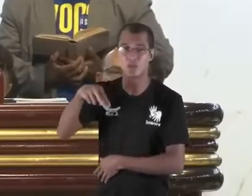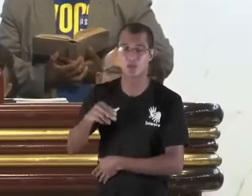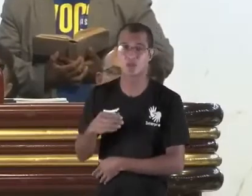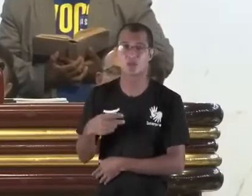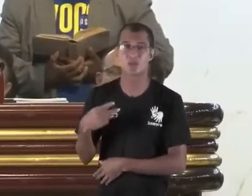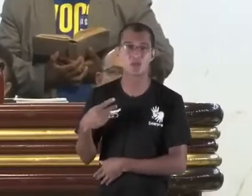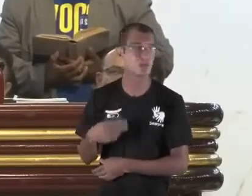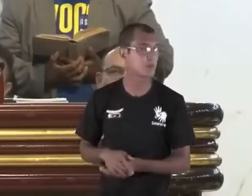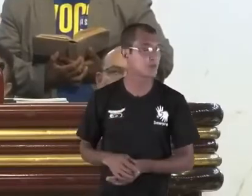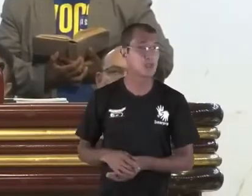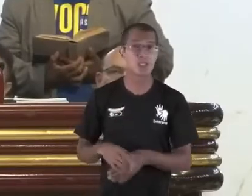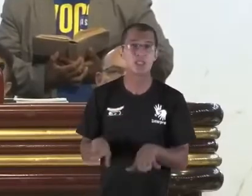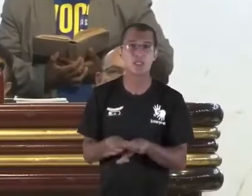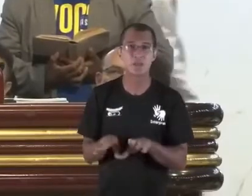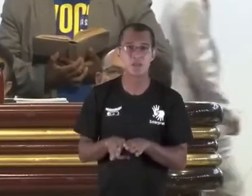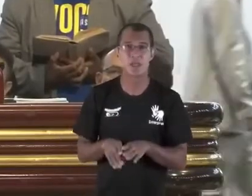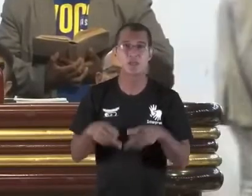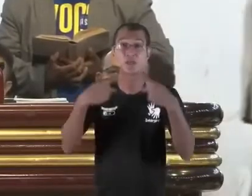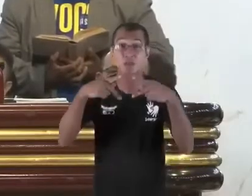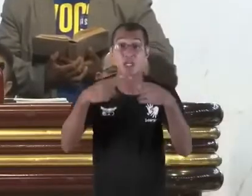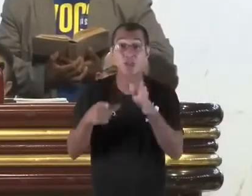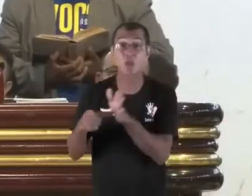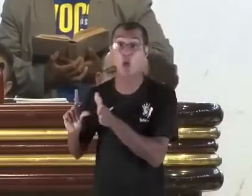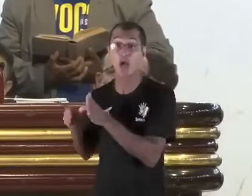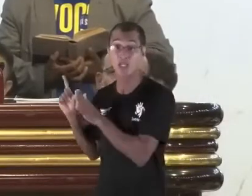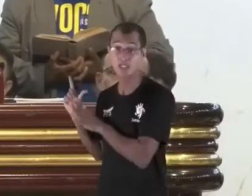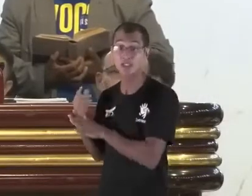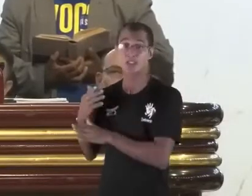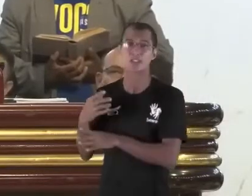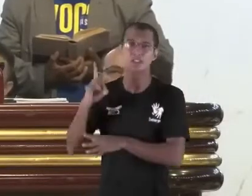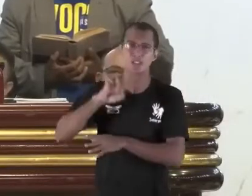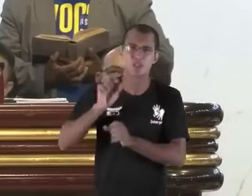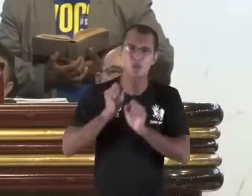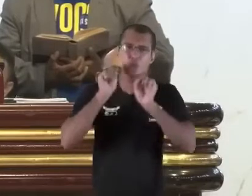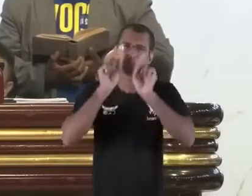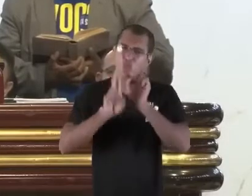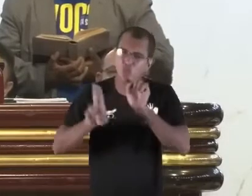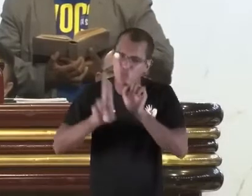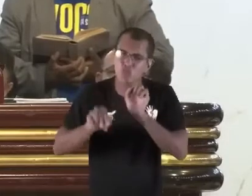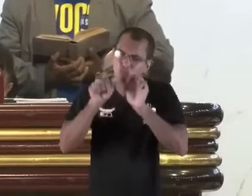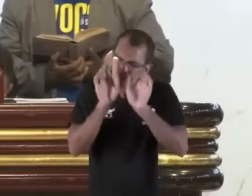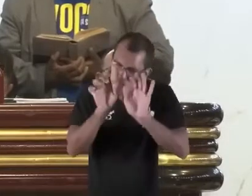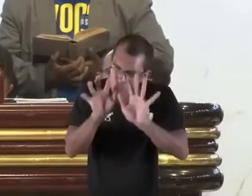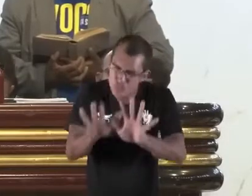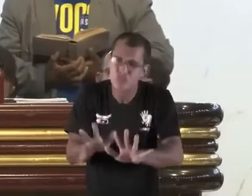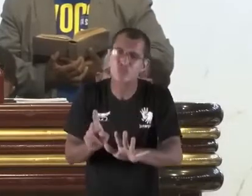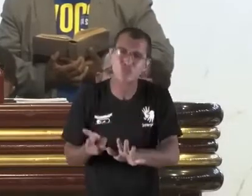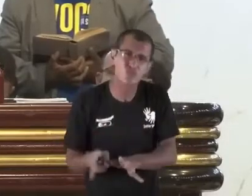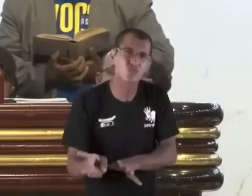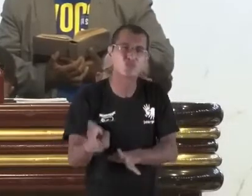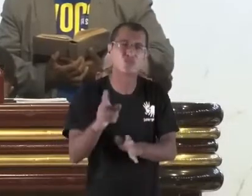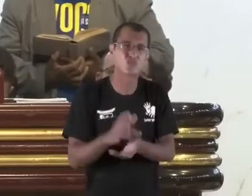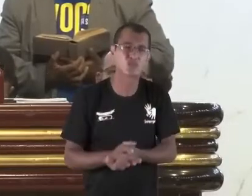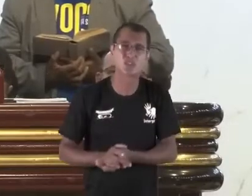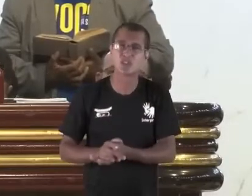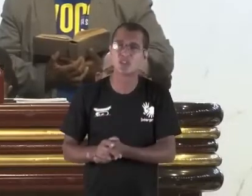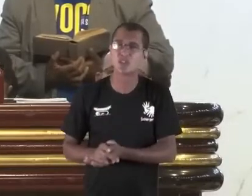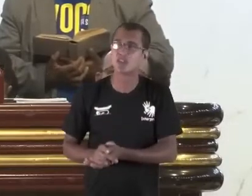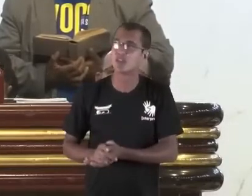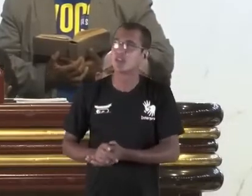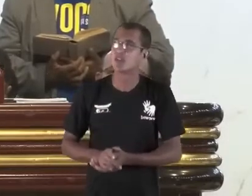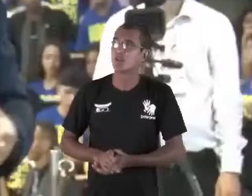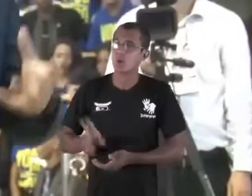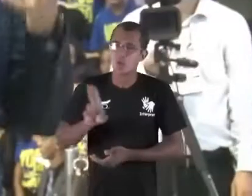nos antecederam nesta tribuna. Que Deus continue os usando, levando a igreja ao júbilo